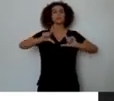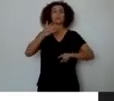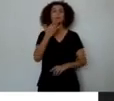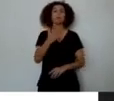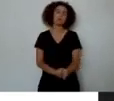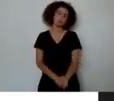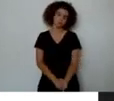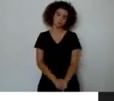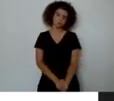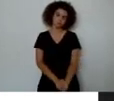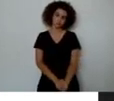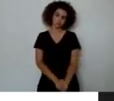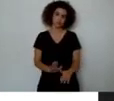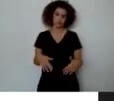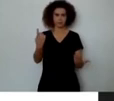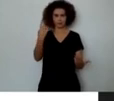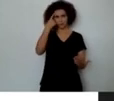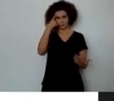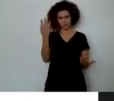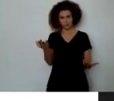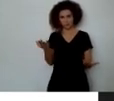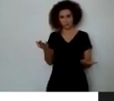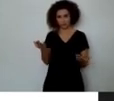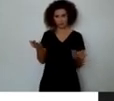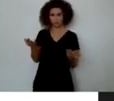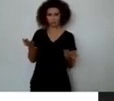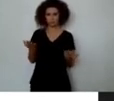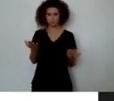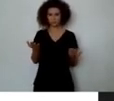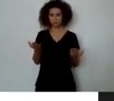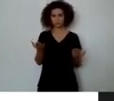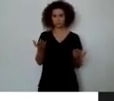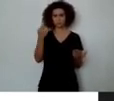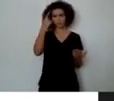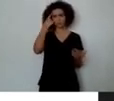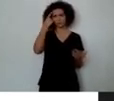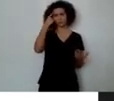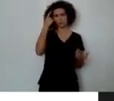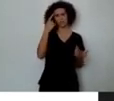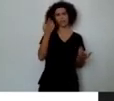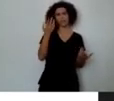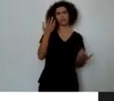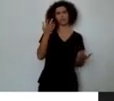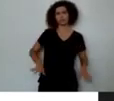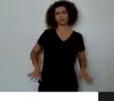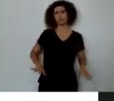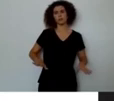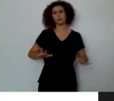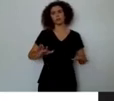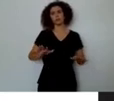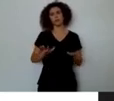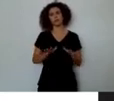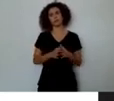Então, vamos pensar um pouco nisso, né? Nessas imagens que são colocadas. E tem um ponto também